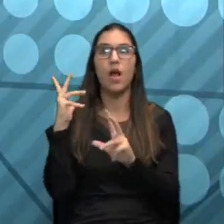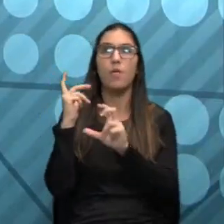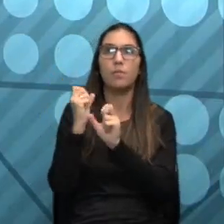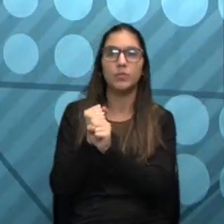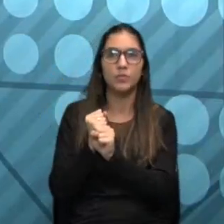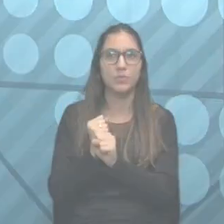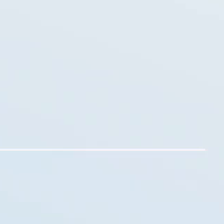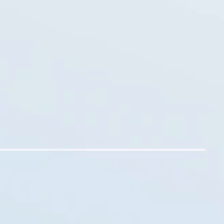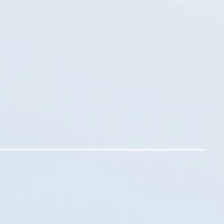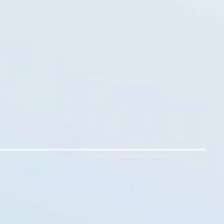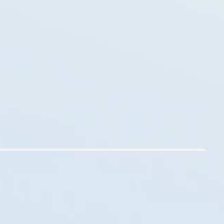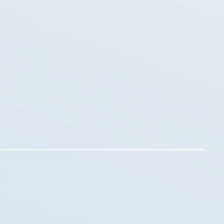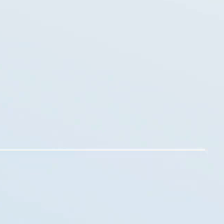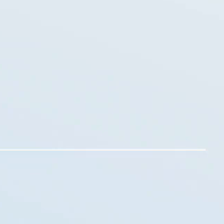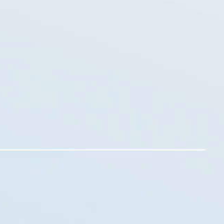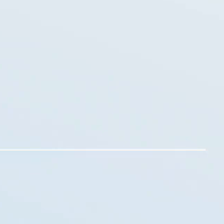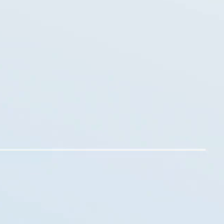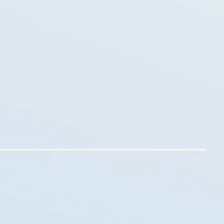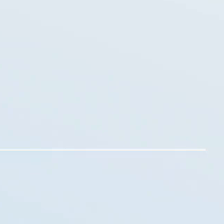recapitulando.